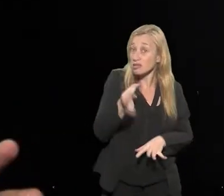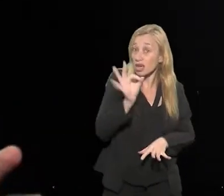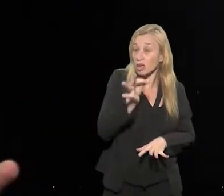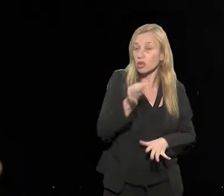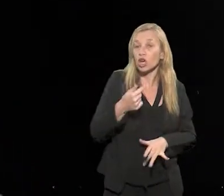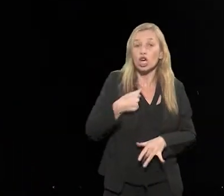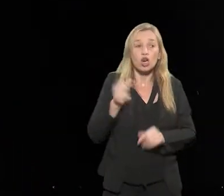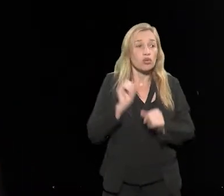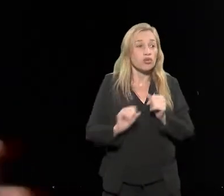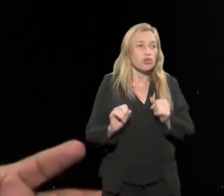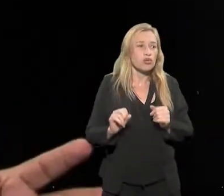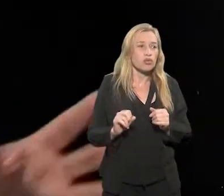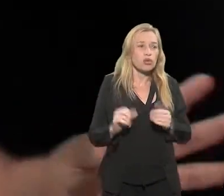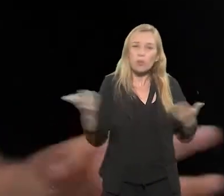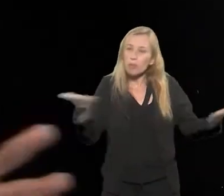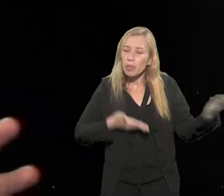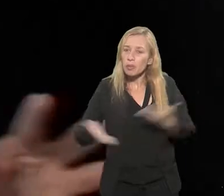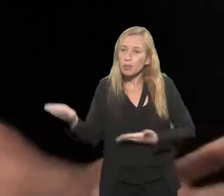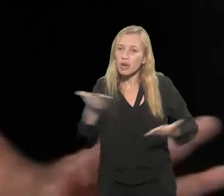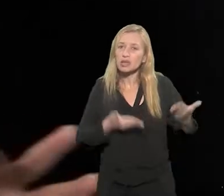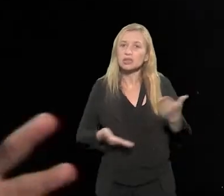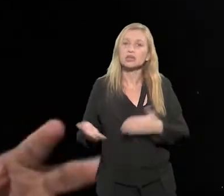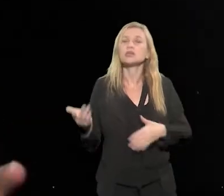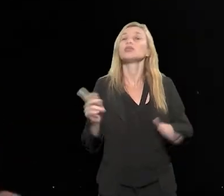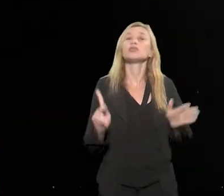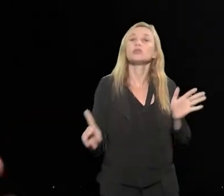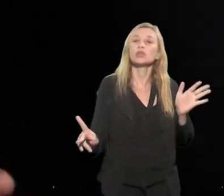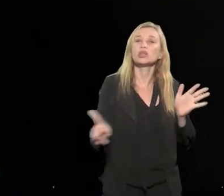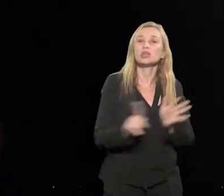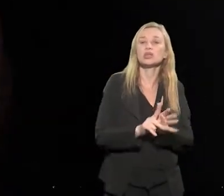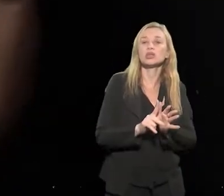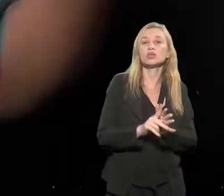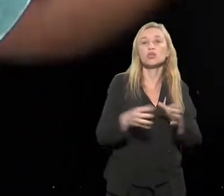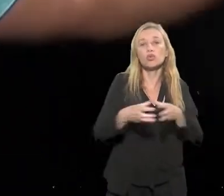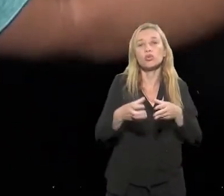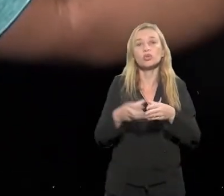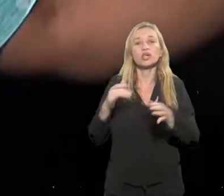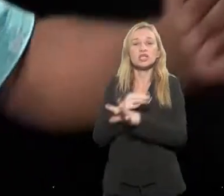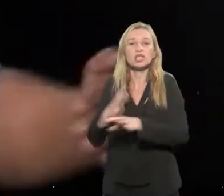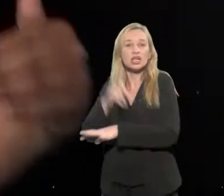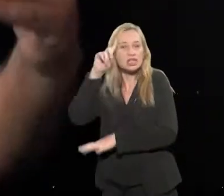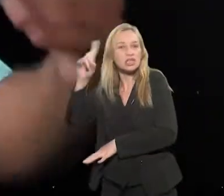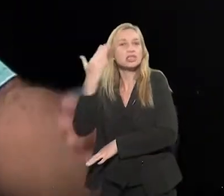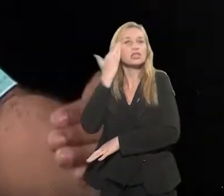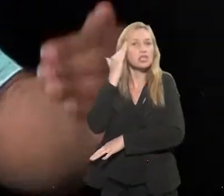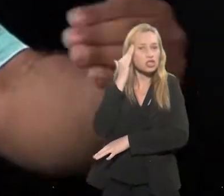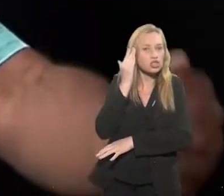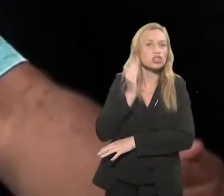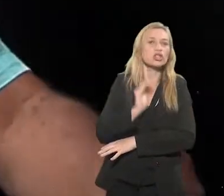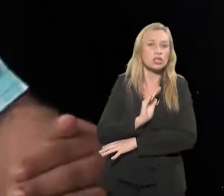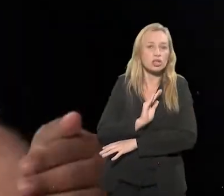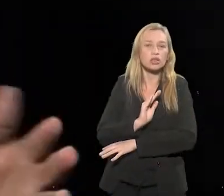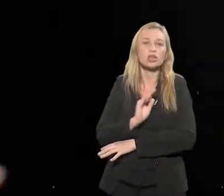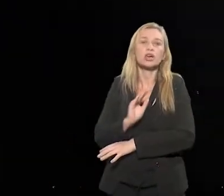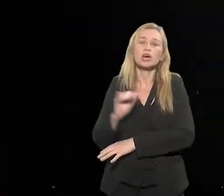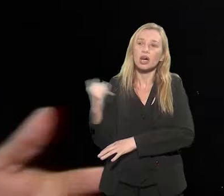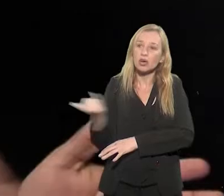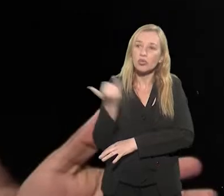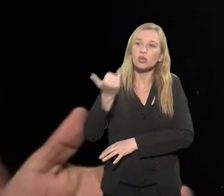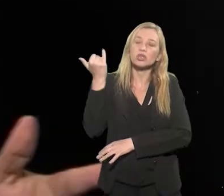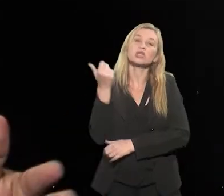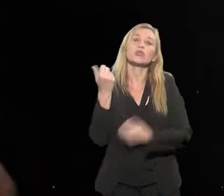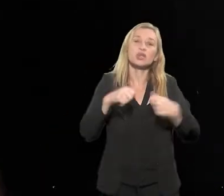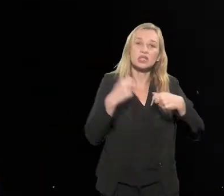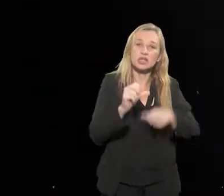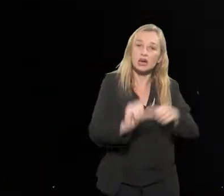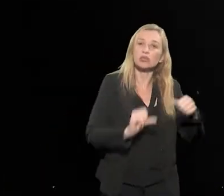eu fiz parte desse grupo de pessoas ali na Cidade de Deus que entendia essa coisa mais perene, constante, que